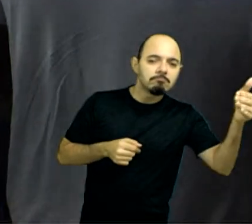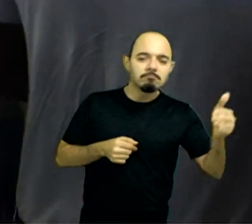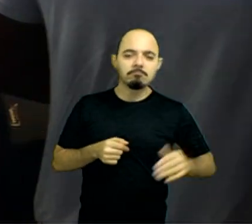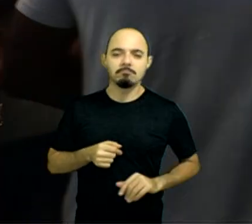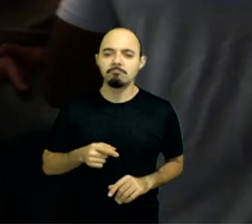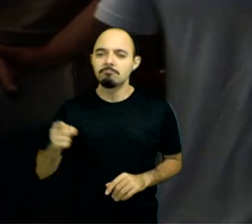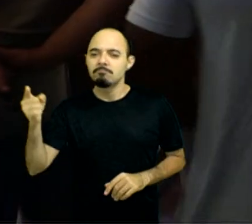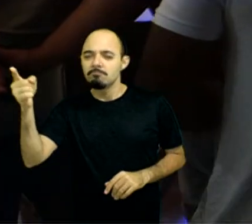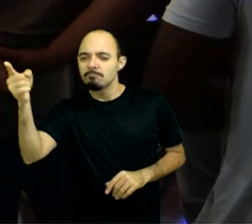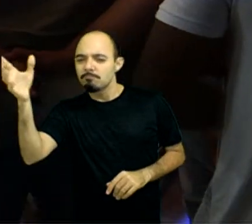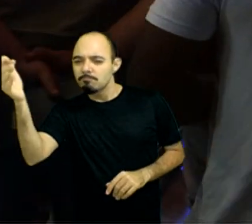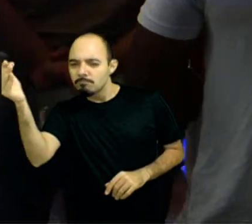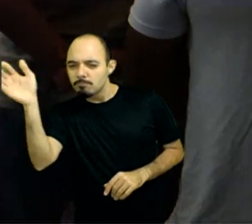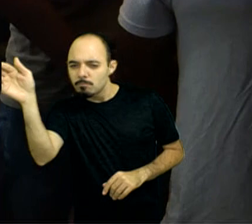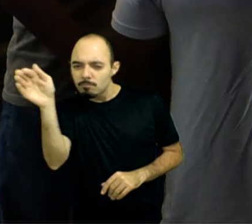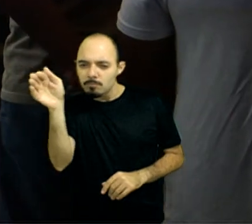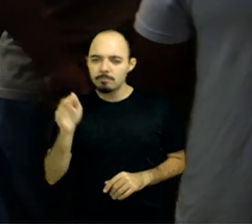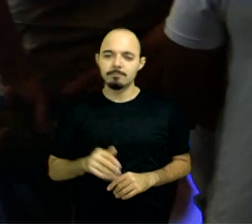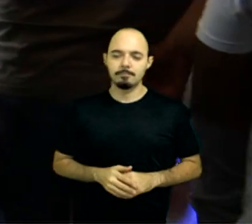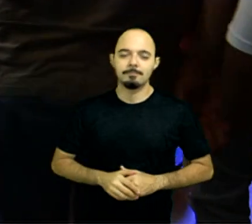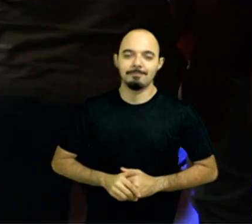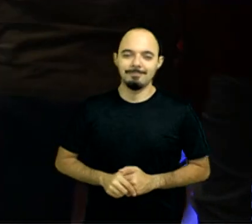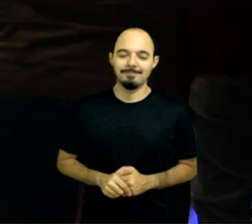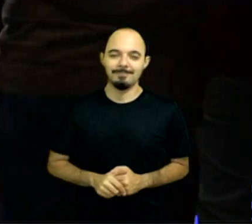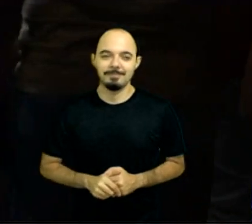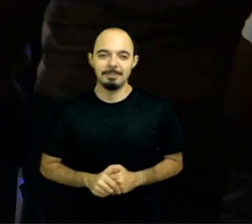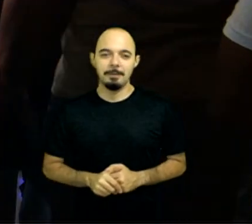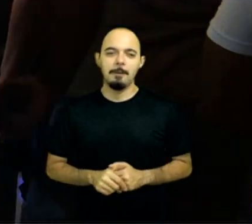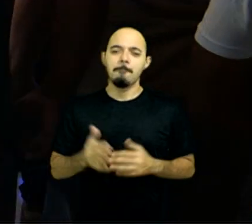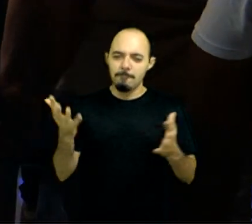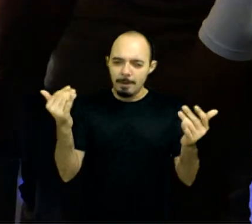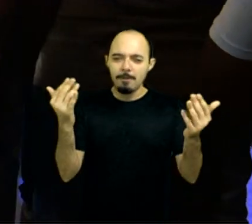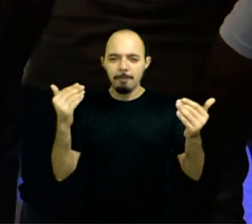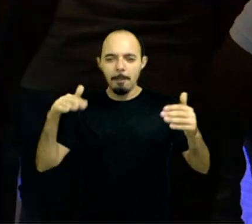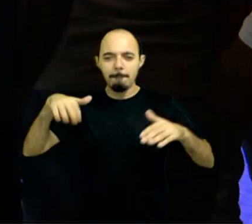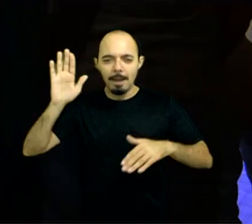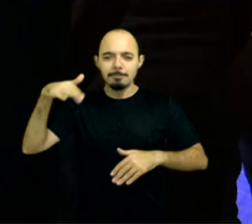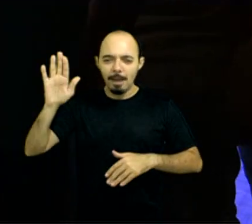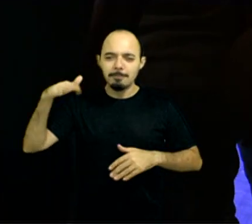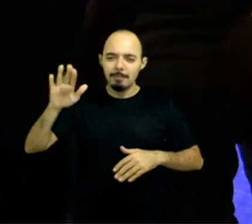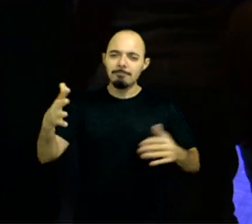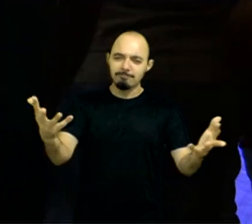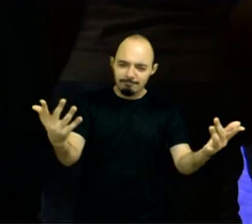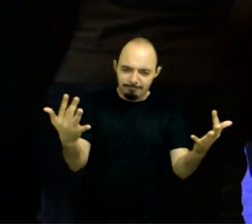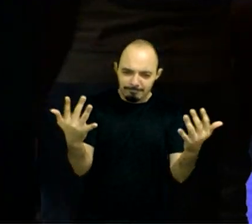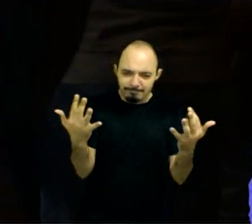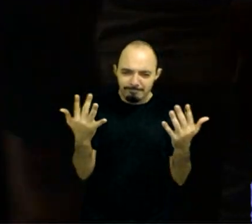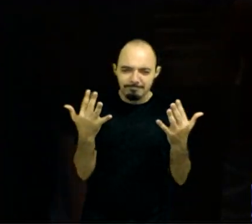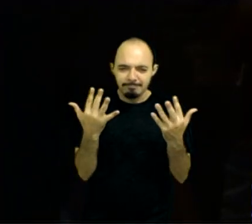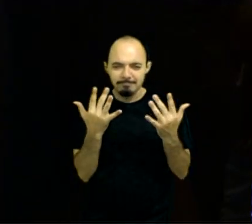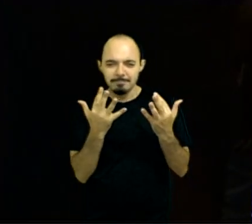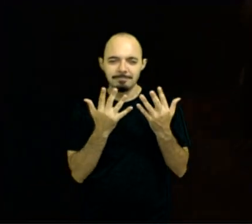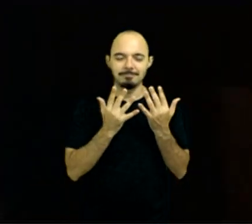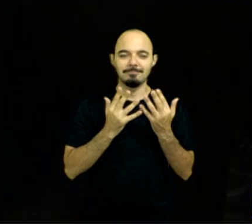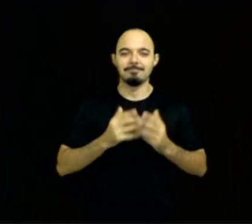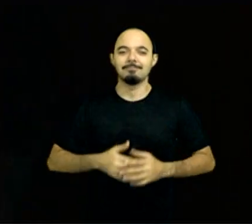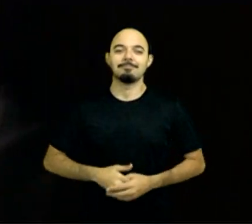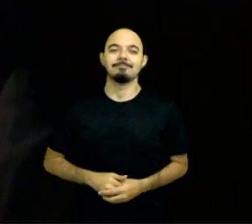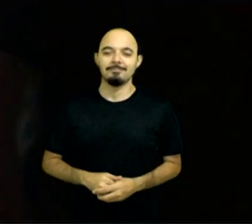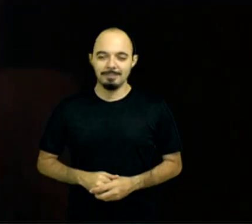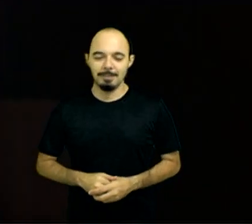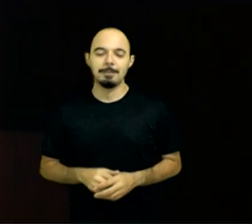Desde que... E esses 500 não dava todo mundo aqui. Vai, vai, pode vir, vem cá, vem cá.